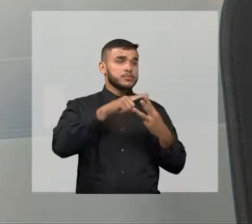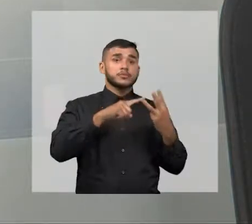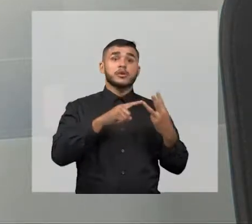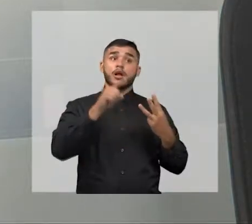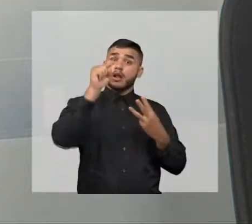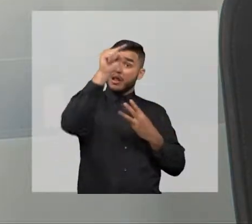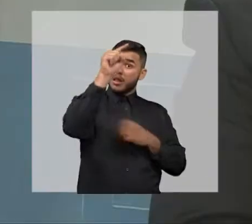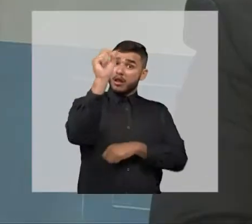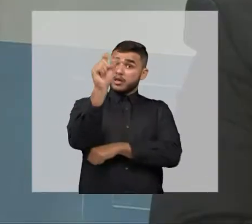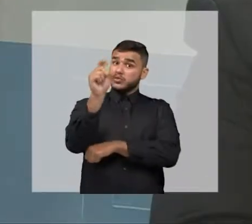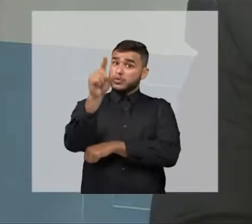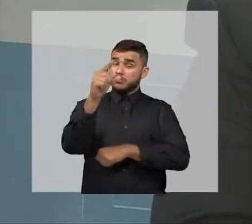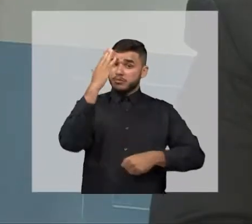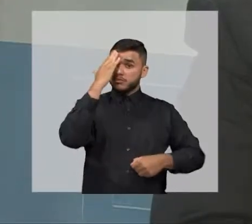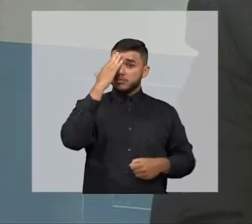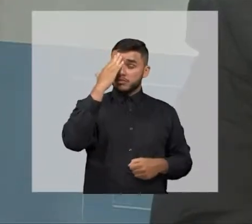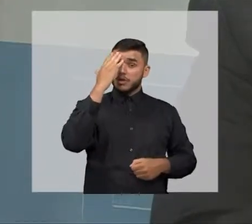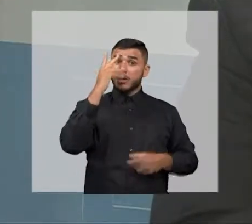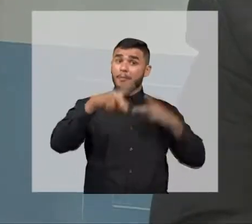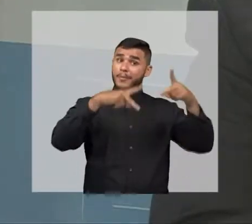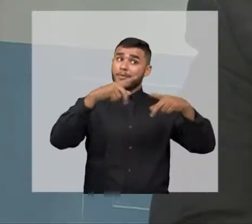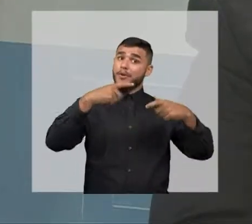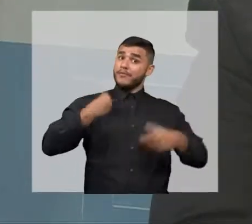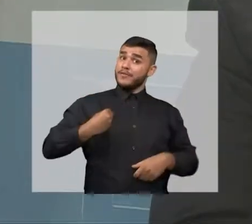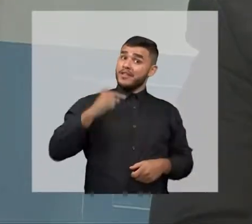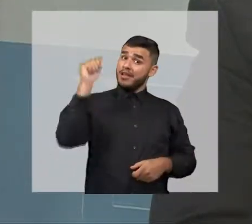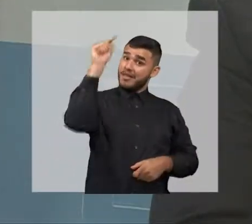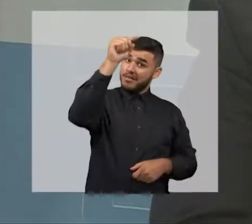povo de Sobral. Representando o povo de Sobral.